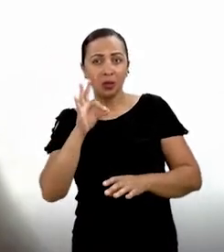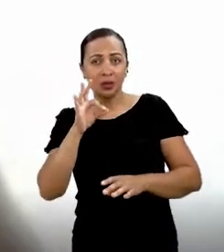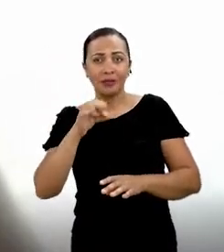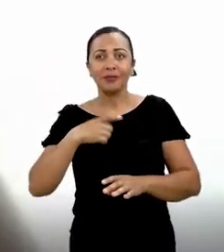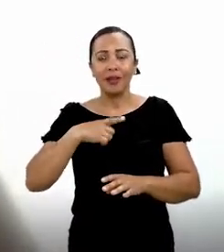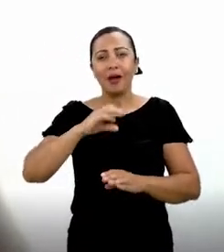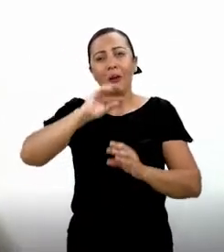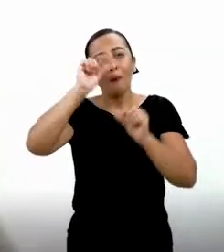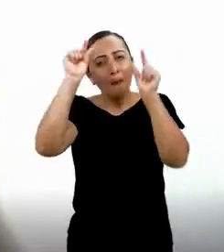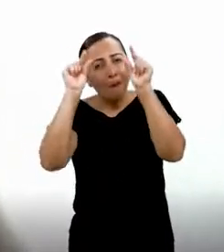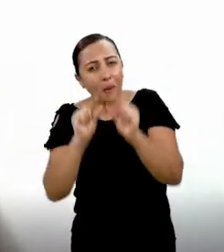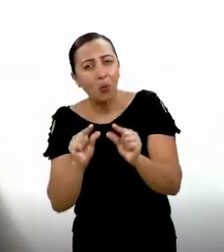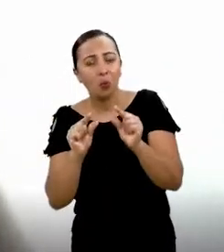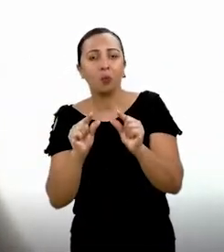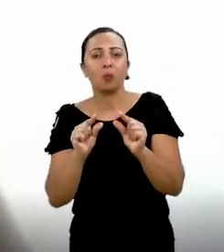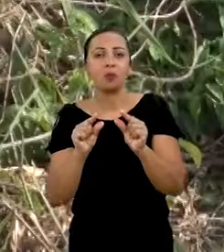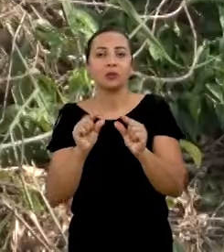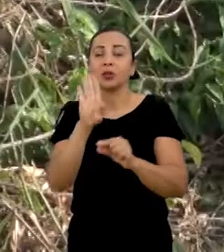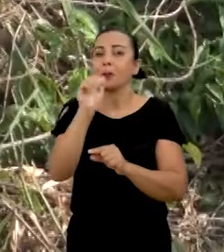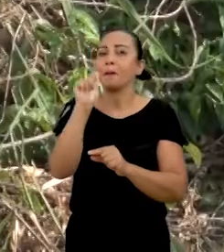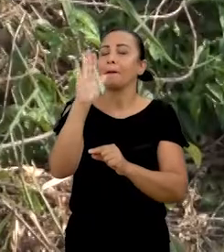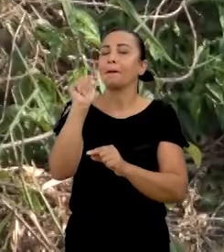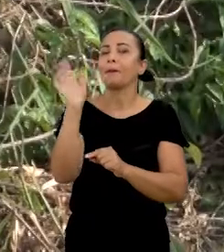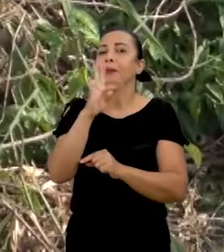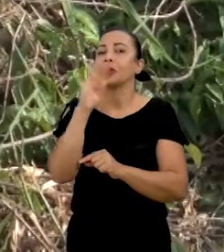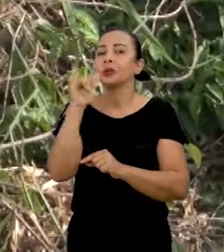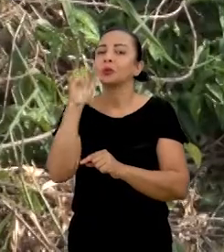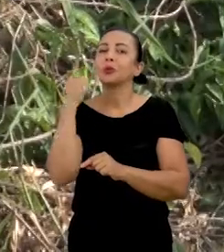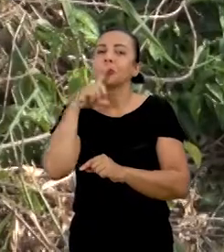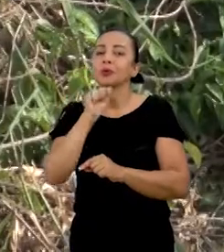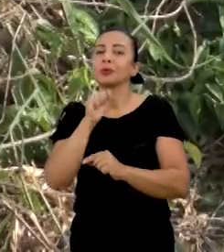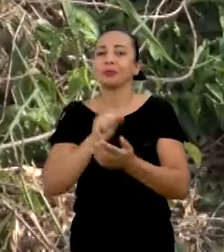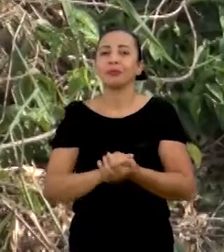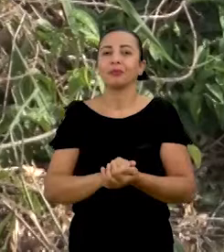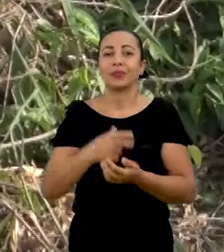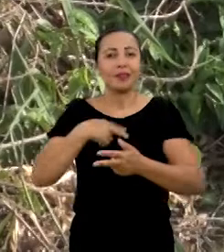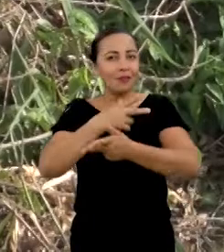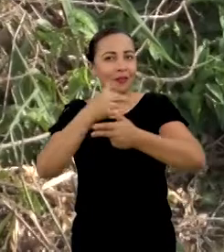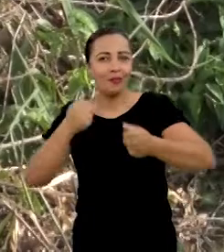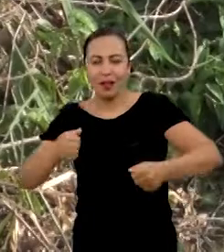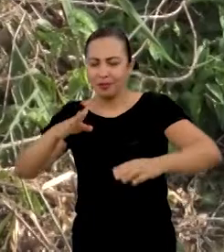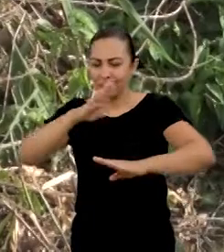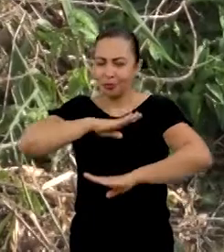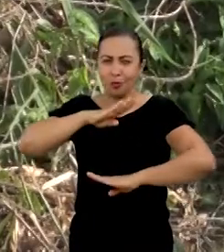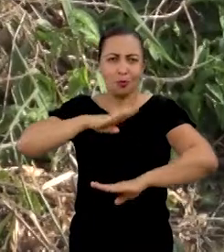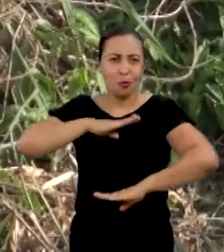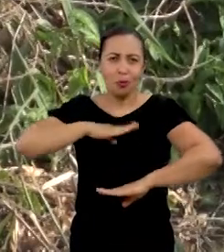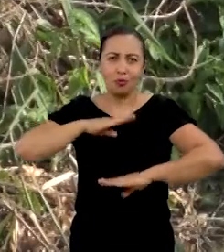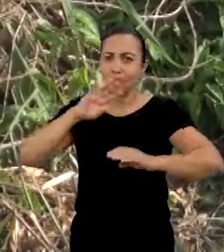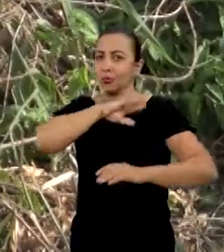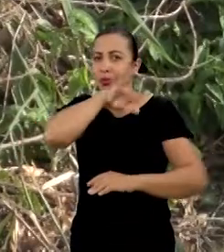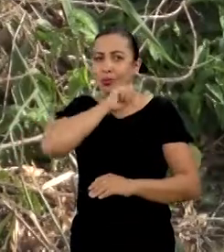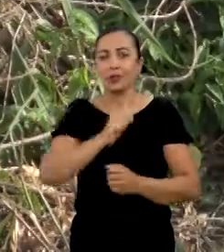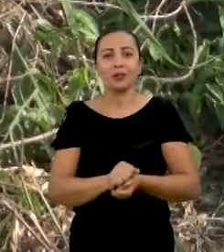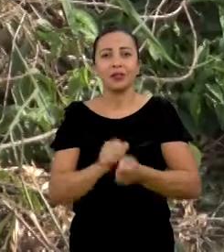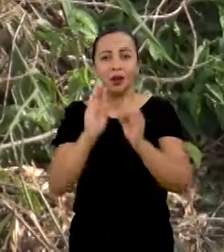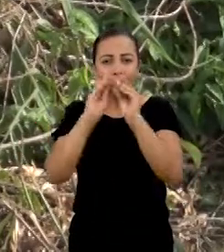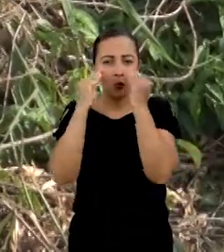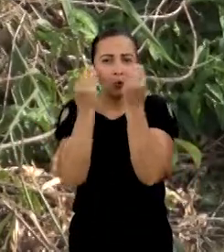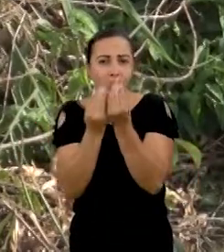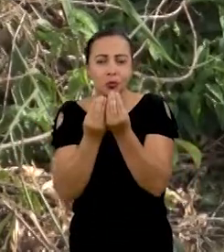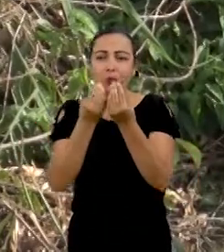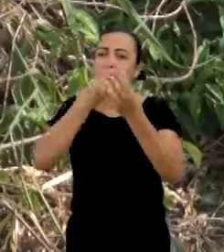Então, com o barbatimão, a gente conseguiu isso. Existem vários fatores no corpo de um animal. Então, essas substâncias, elas são digeridas, elas